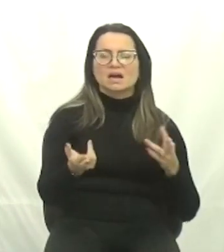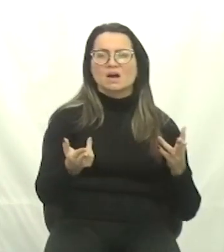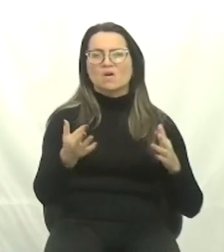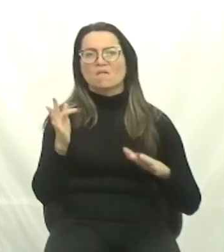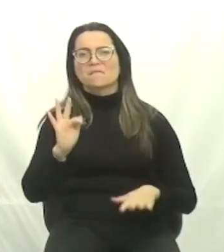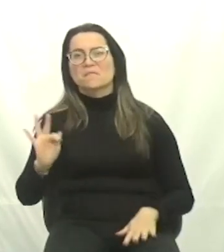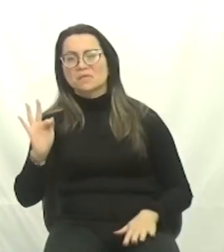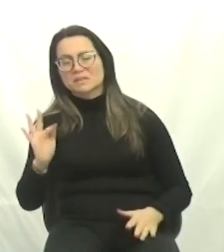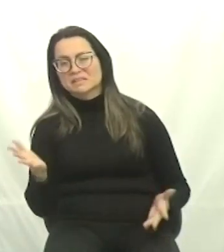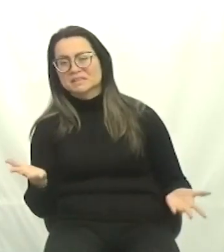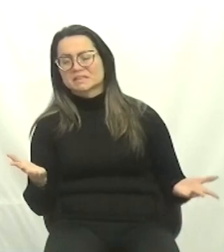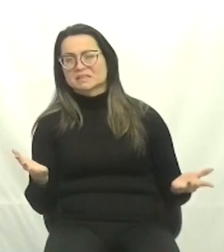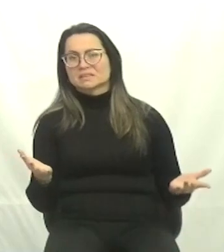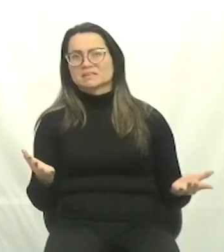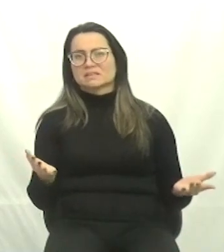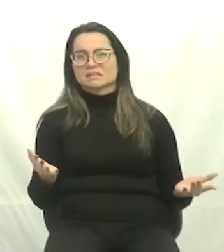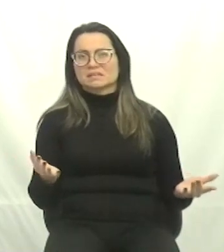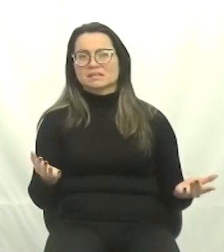Forquilhinha.